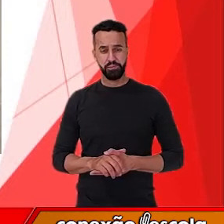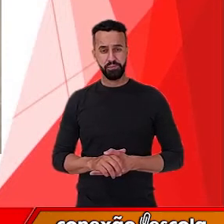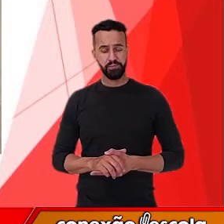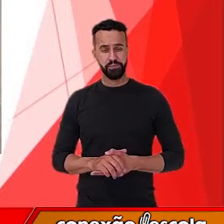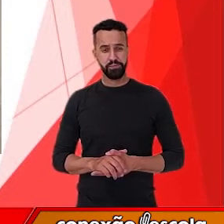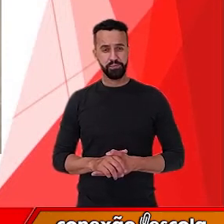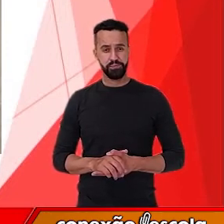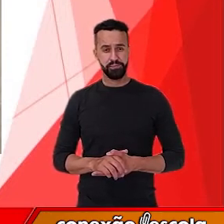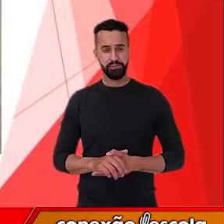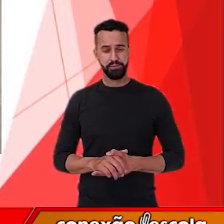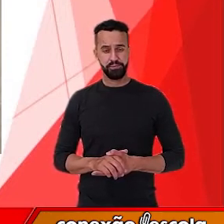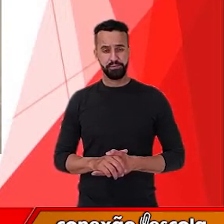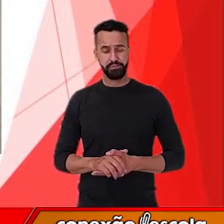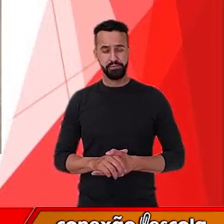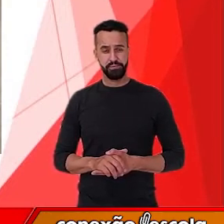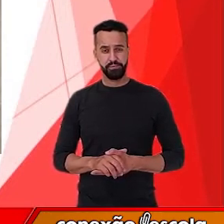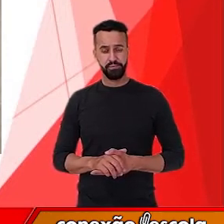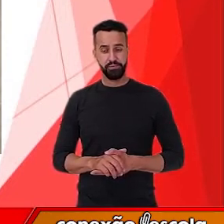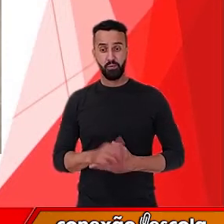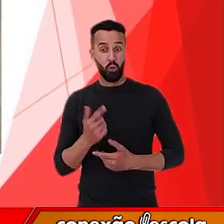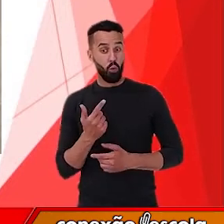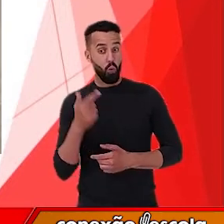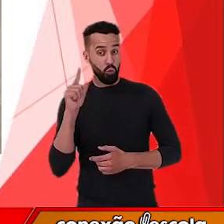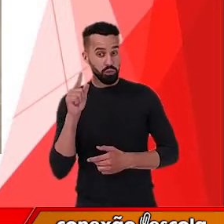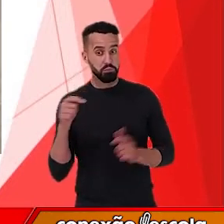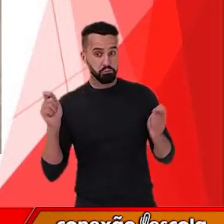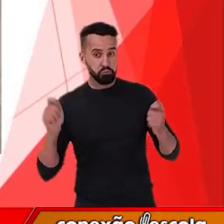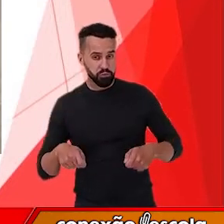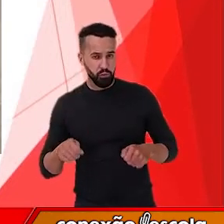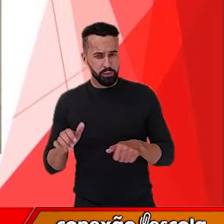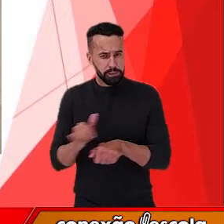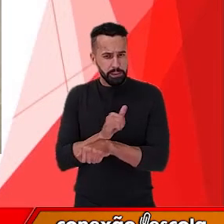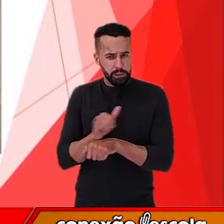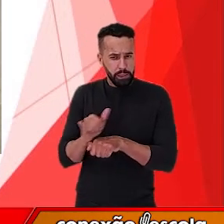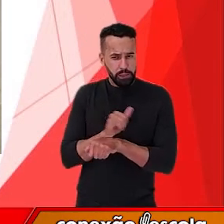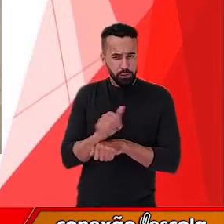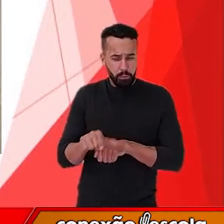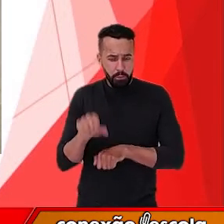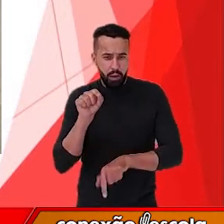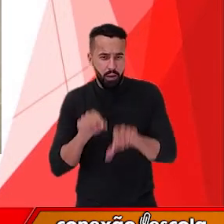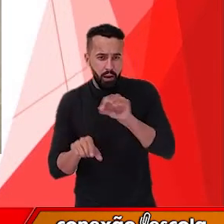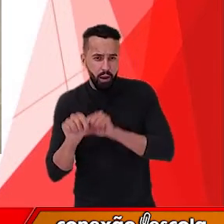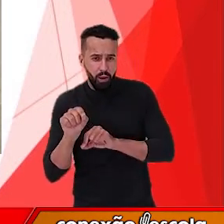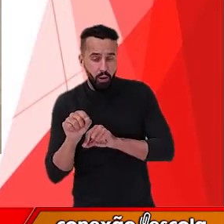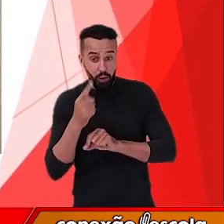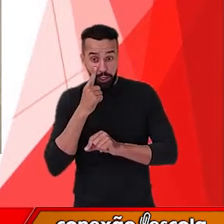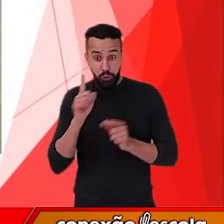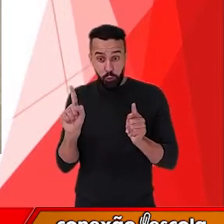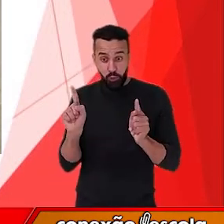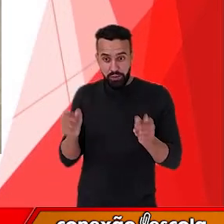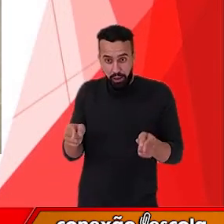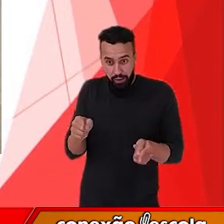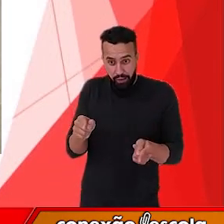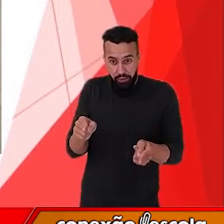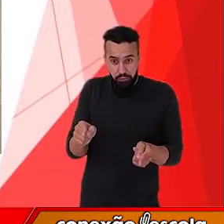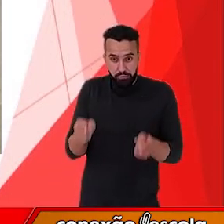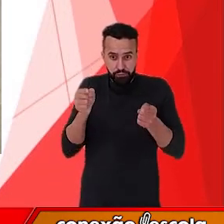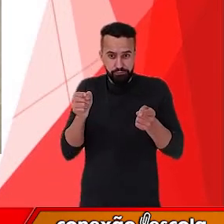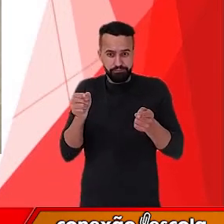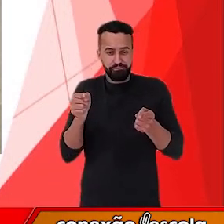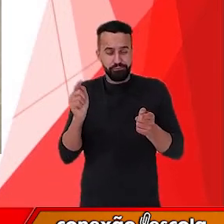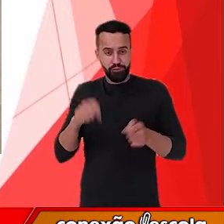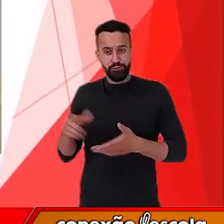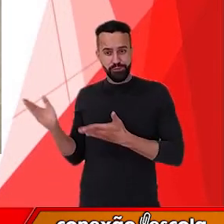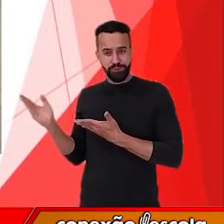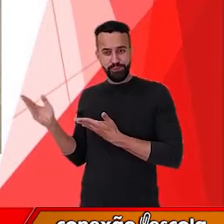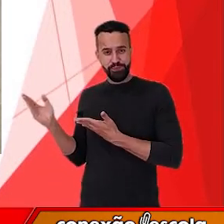varetas que é só pegar. Uma outra técnica de retirar varetas é você apoiar as duas mãos na